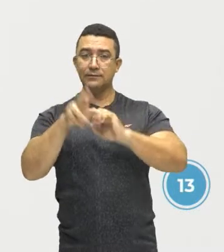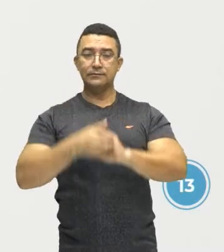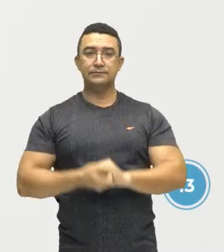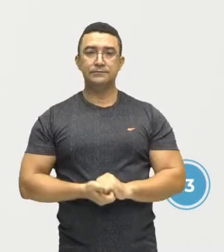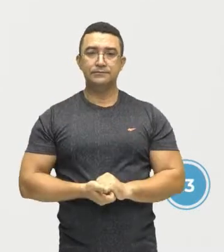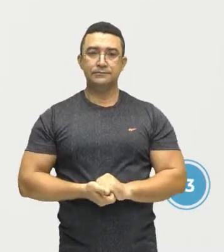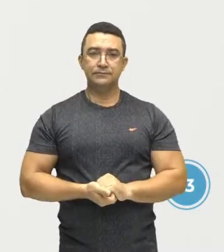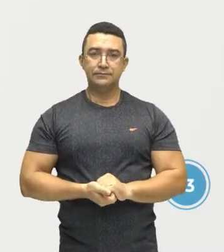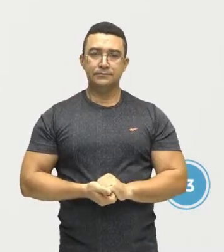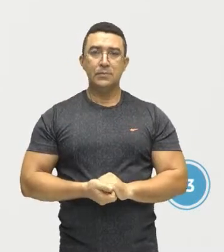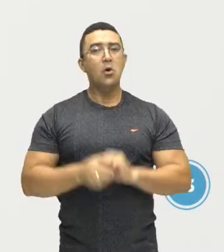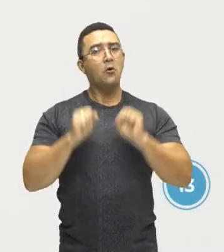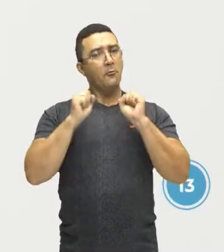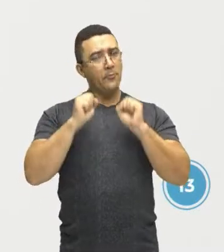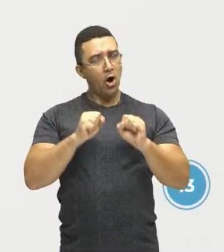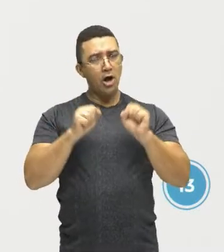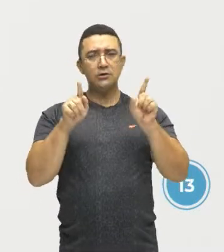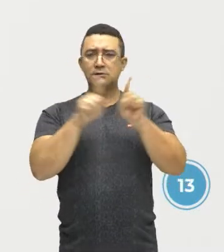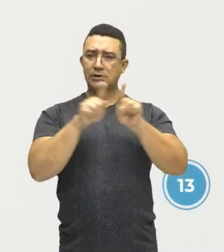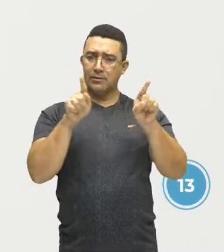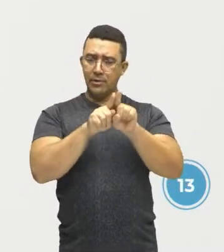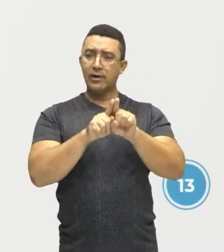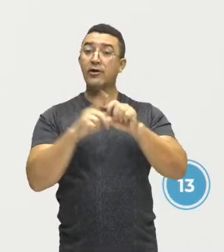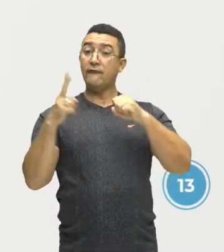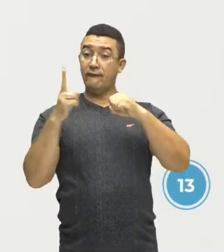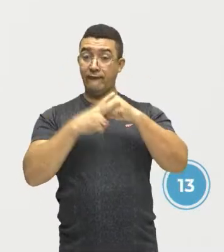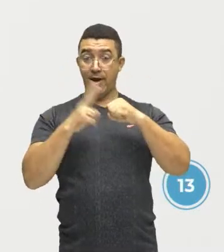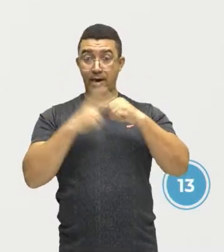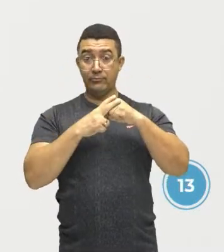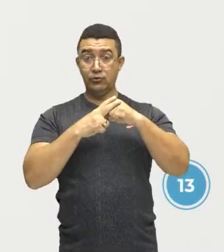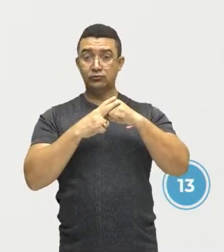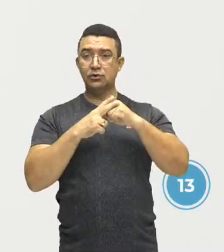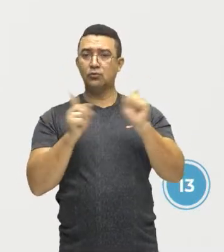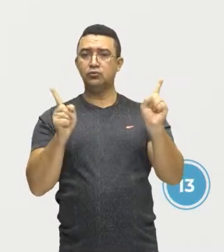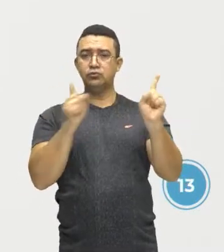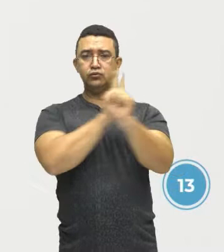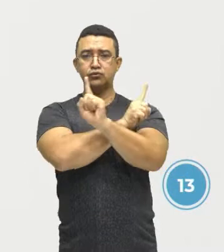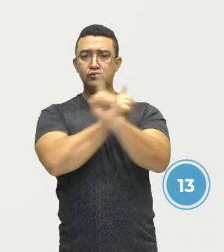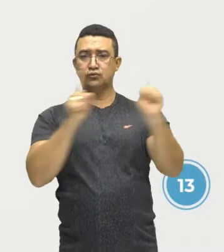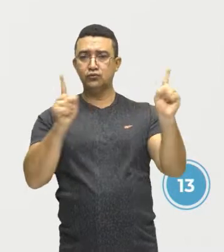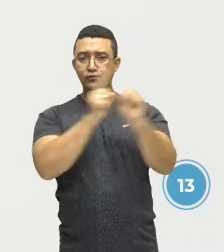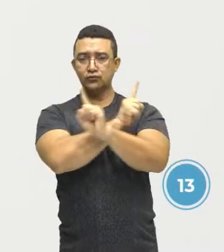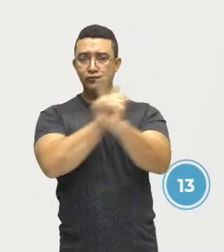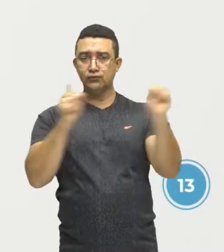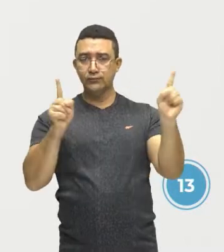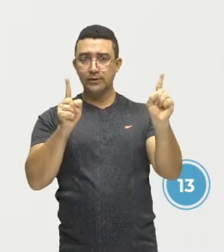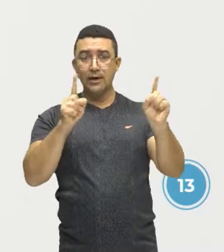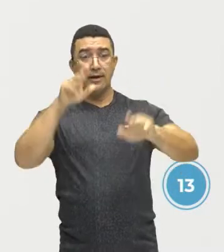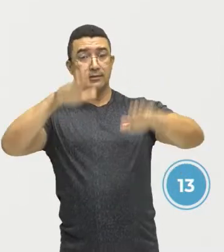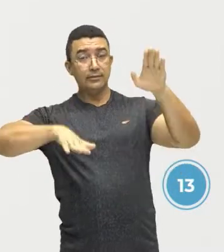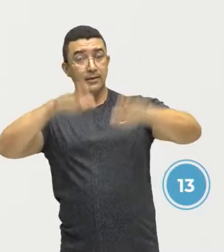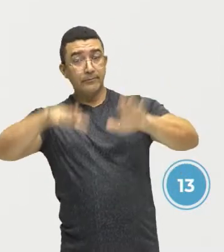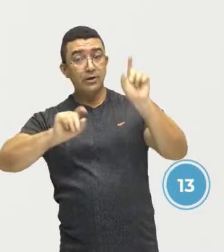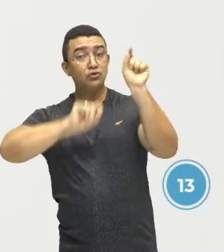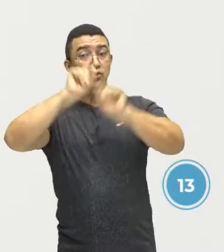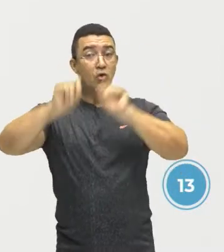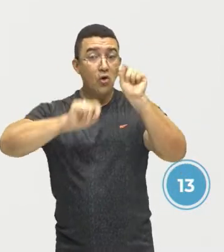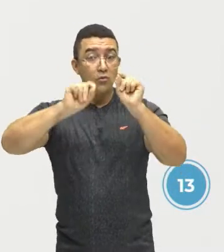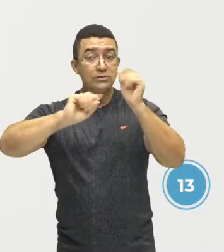o verbo ser pode também ser intransitivo quando se referir ao sentido de realizar-se,